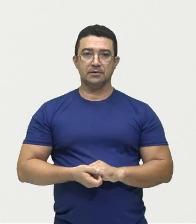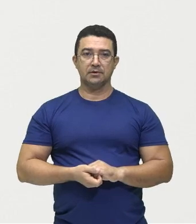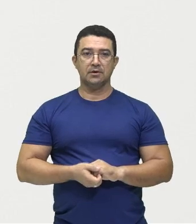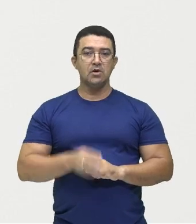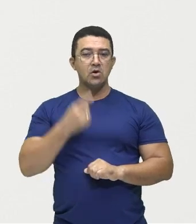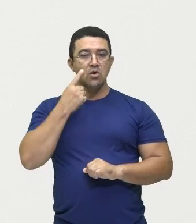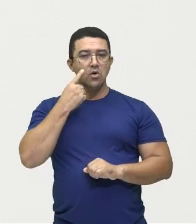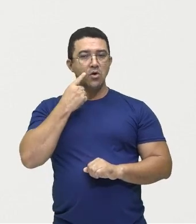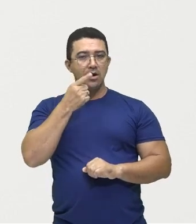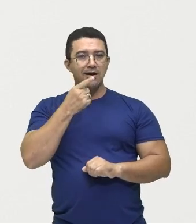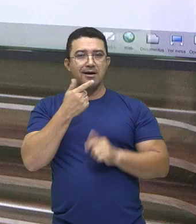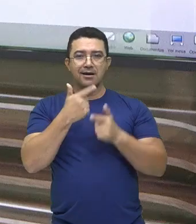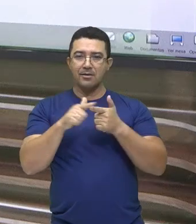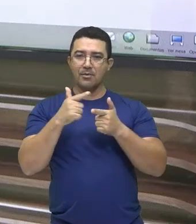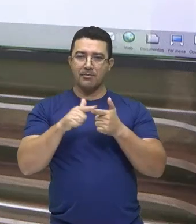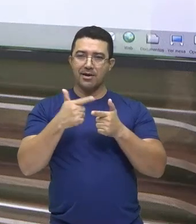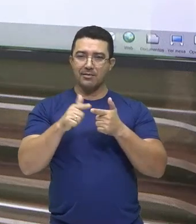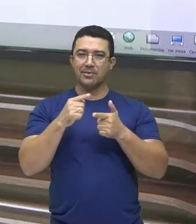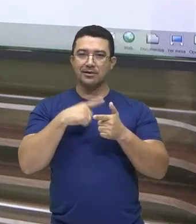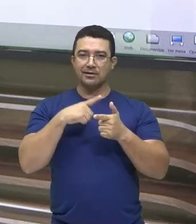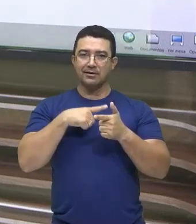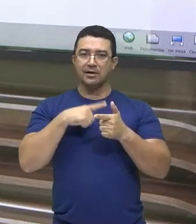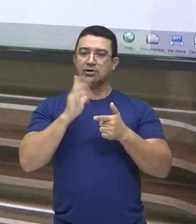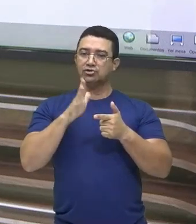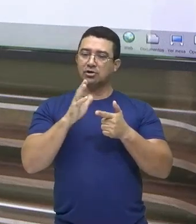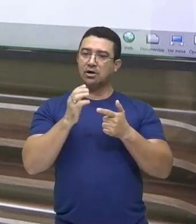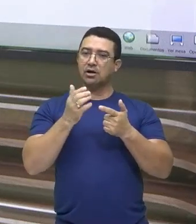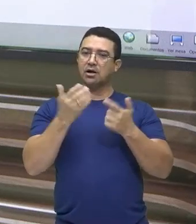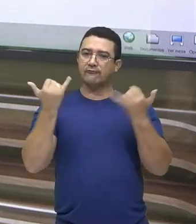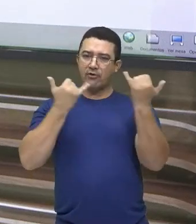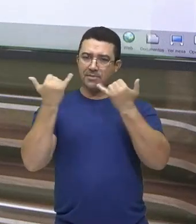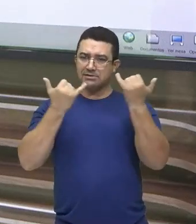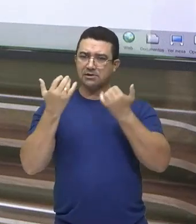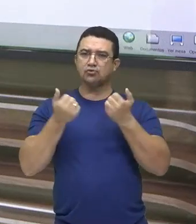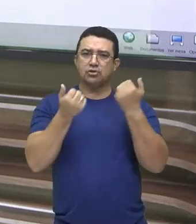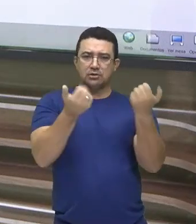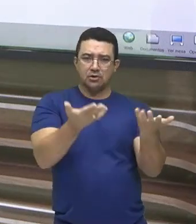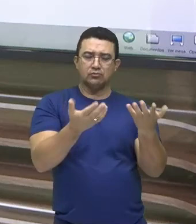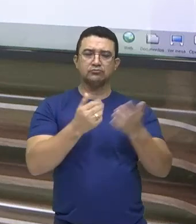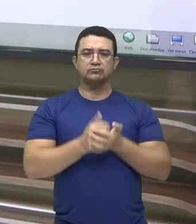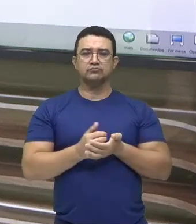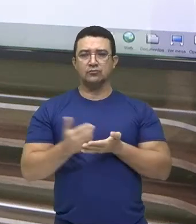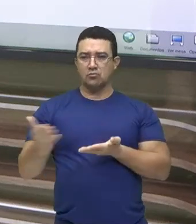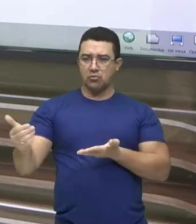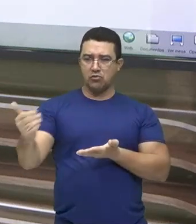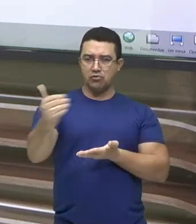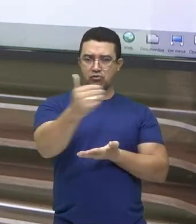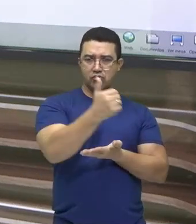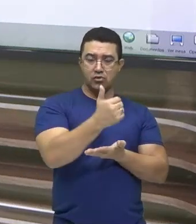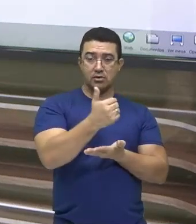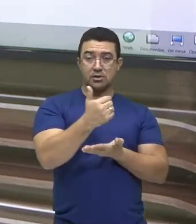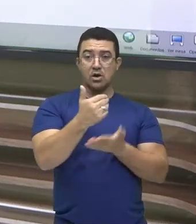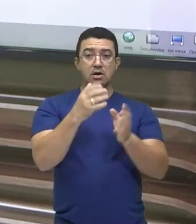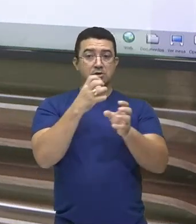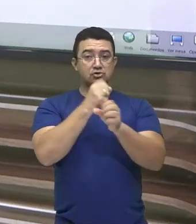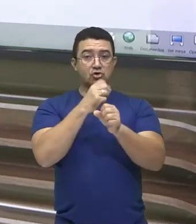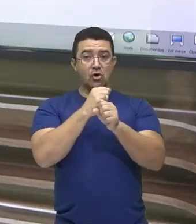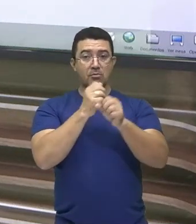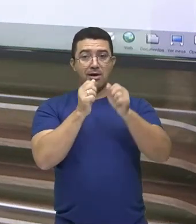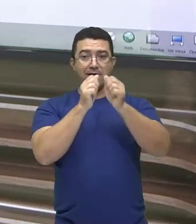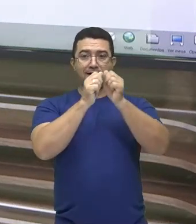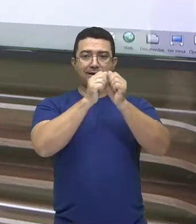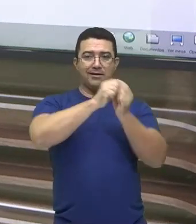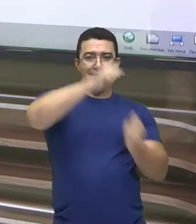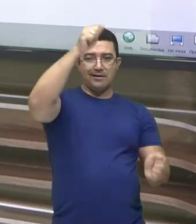no problema ele já nos deu algumas informações, né? Ele disse que a soma dos lados, né, de um